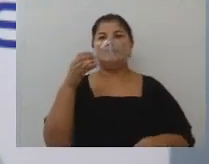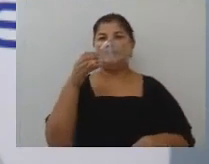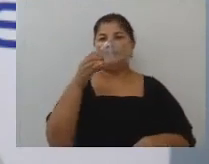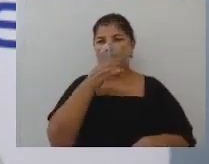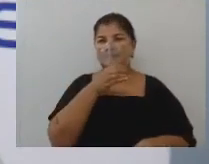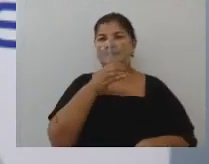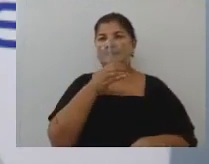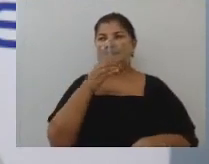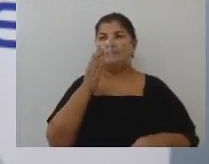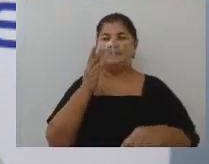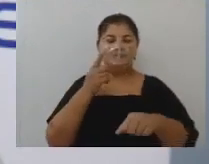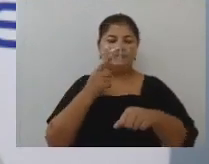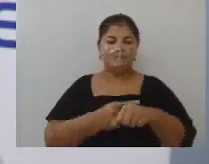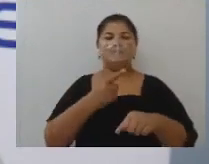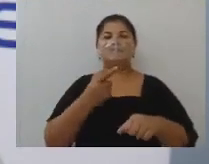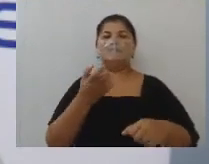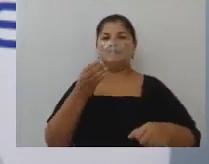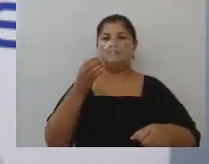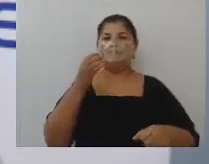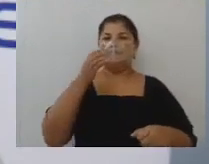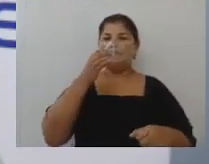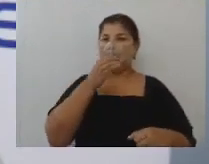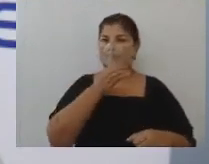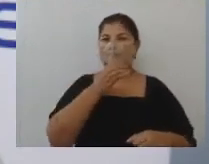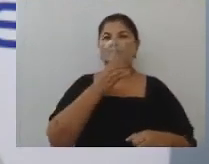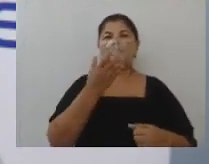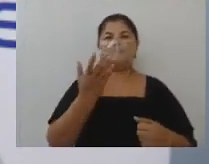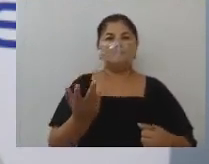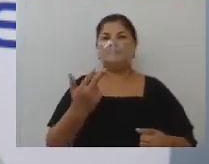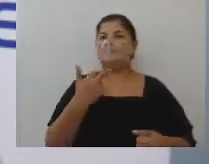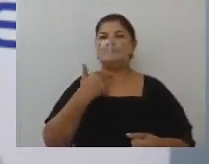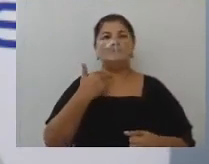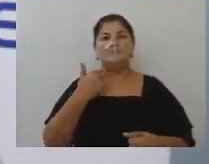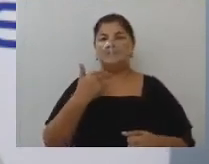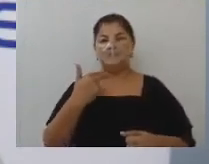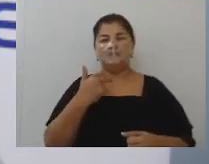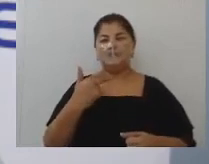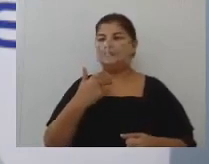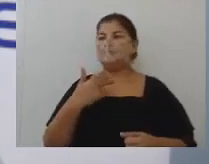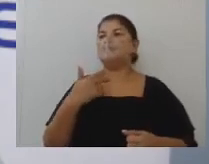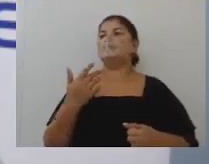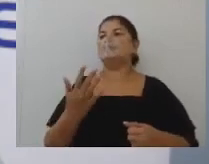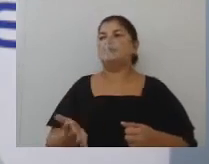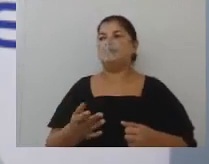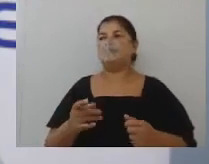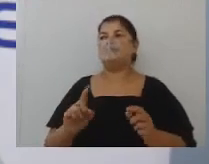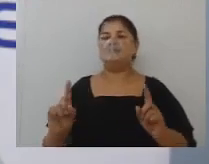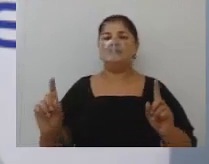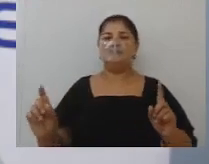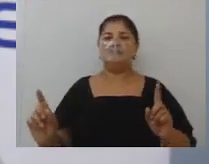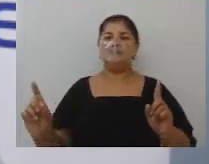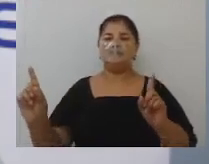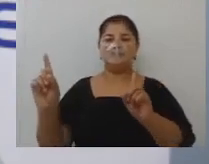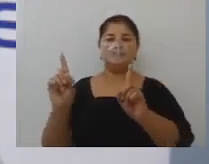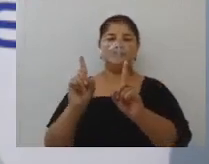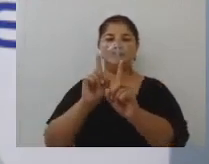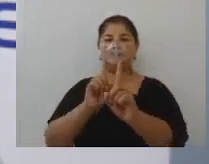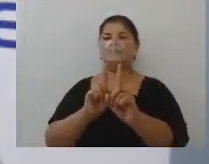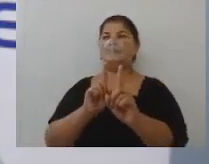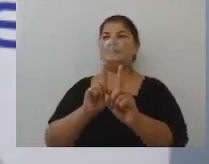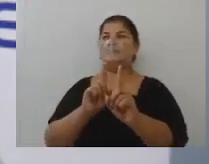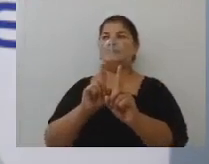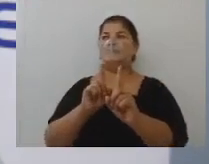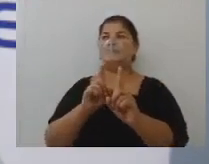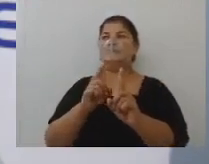encostar eu vou receber uma queimadura aqui de fora para dentro. Ela vai tostar a minha pele. E eu vou pegar meu radiômetro. Quem vai